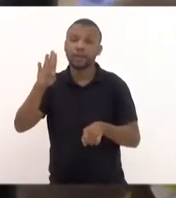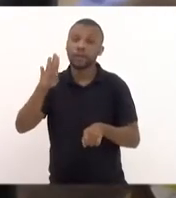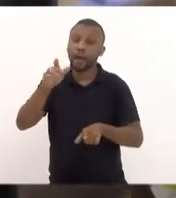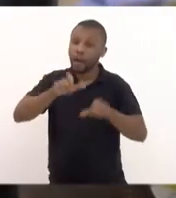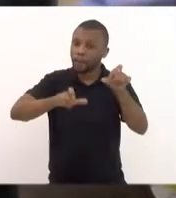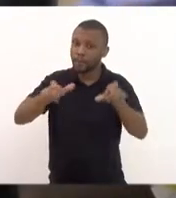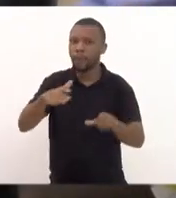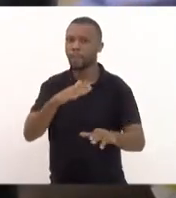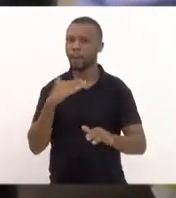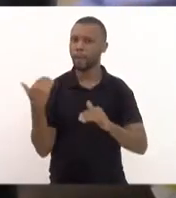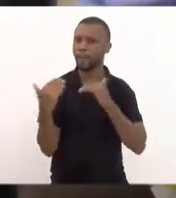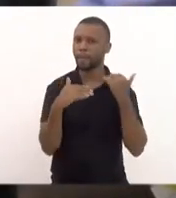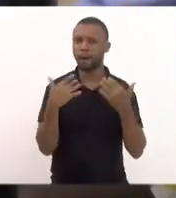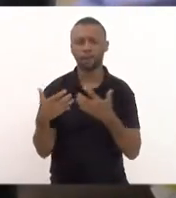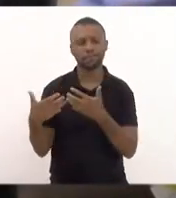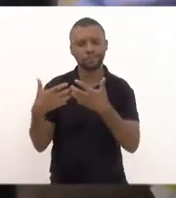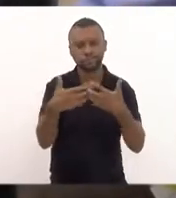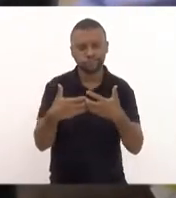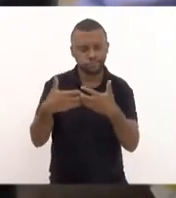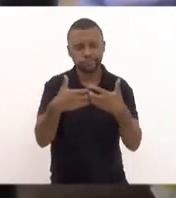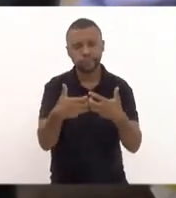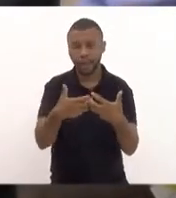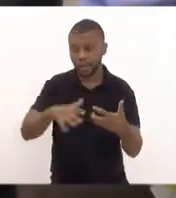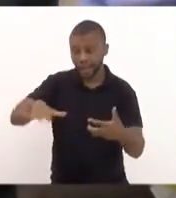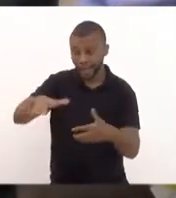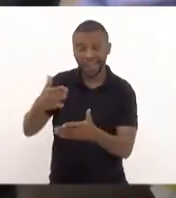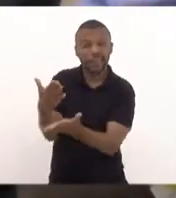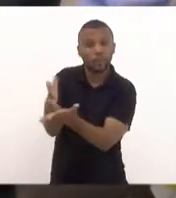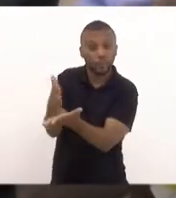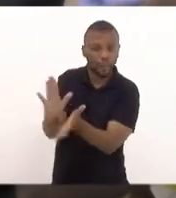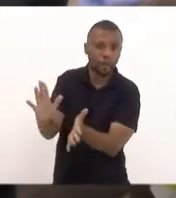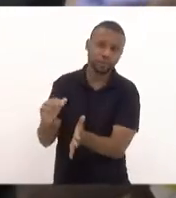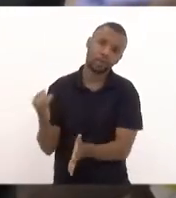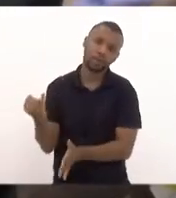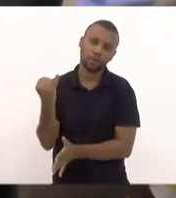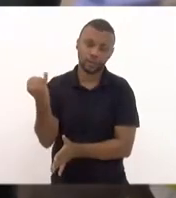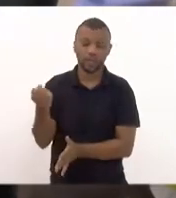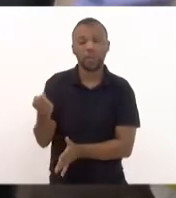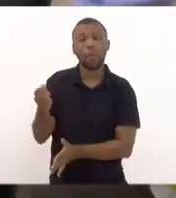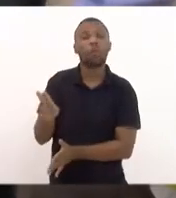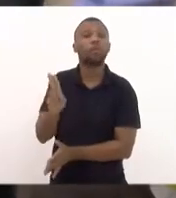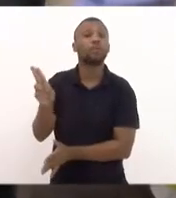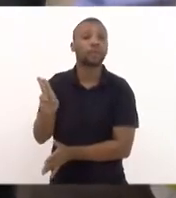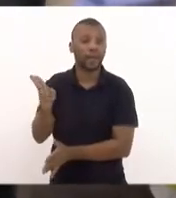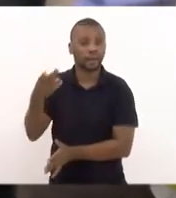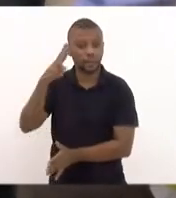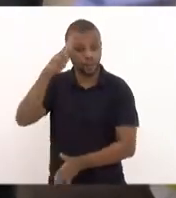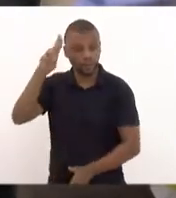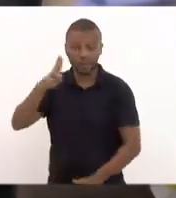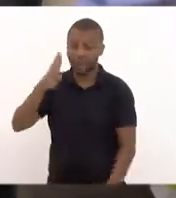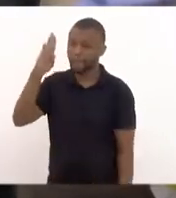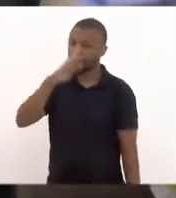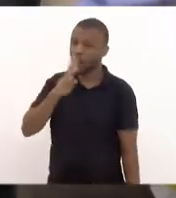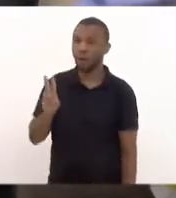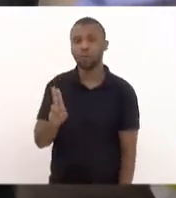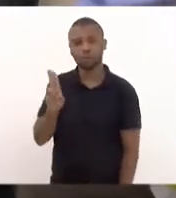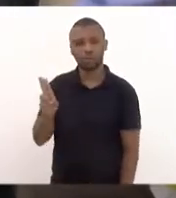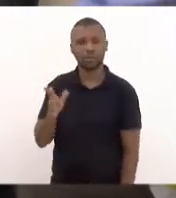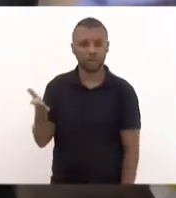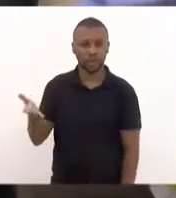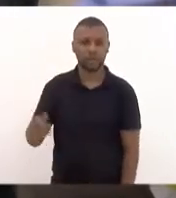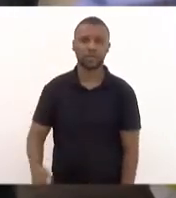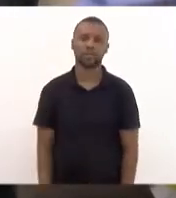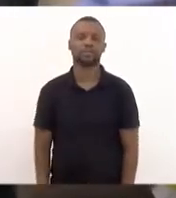fazer habitação, e aquela área em Valparaíso é belíssima e muito pouco utilizada pelo Exército, mal utilizada. Para concluir, Mauro. Bom, vamos lá,